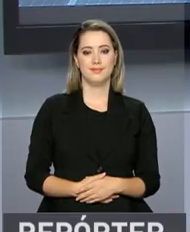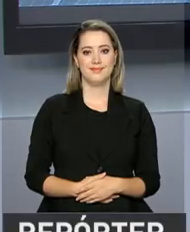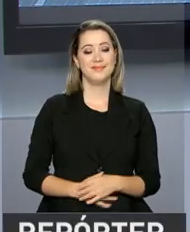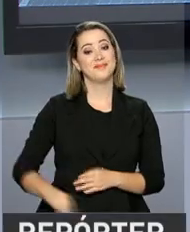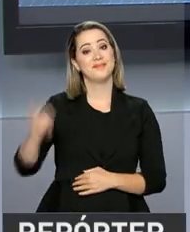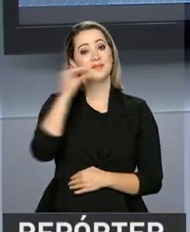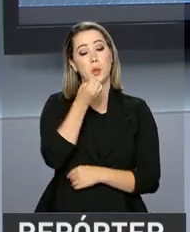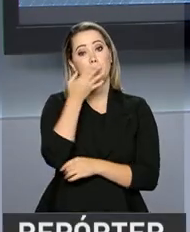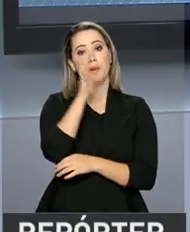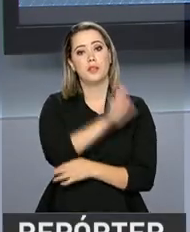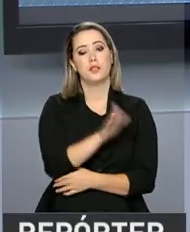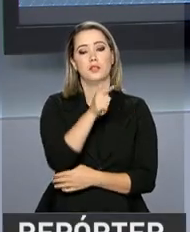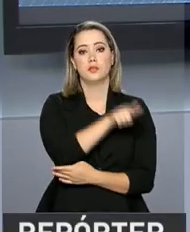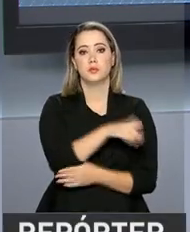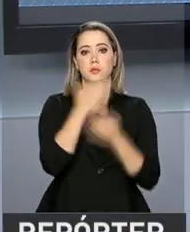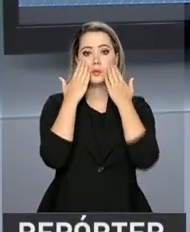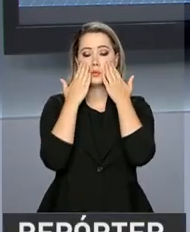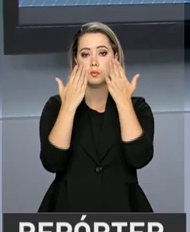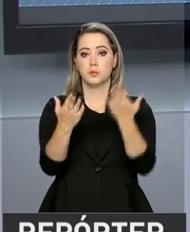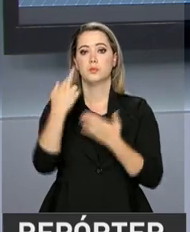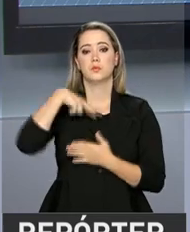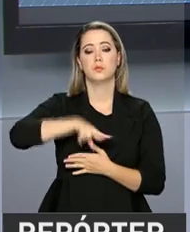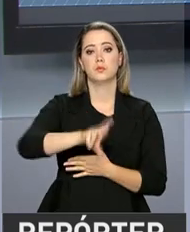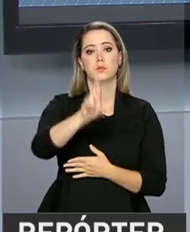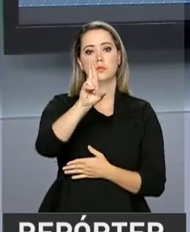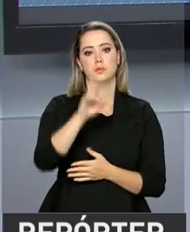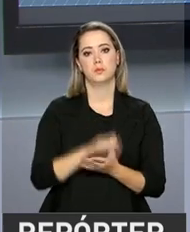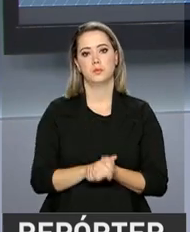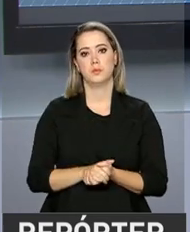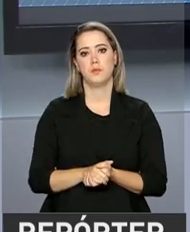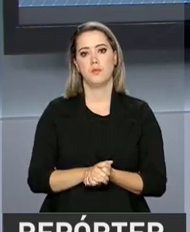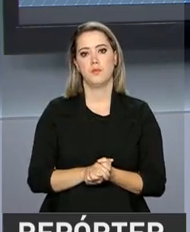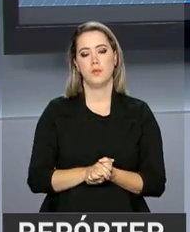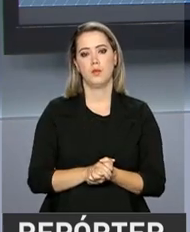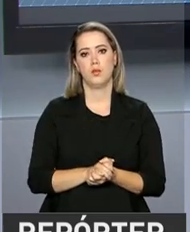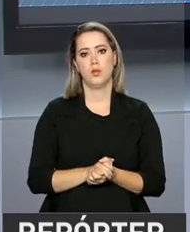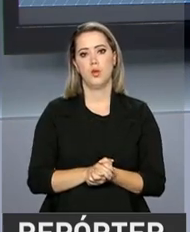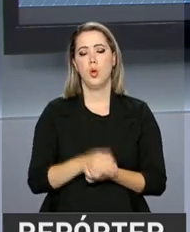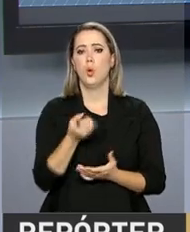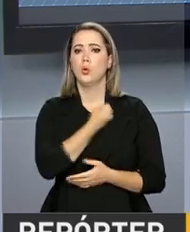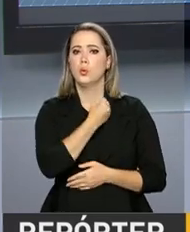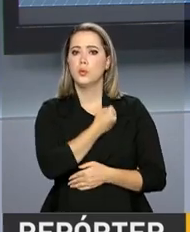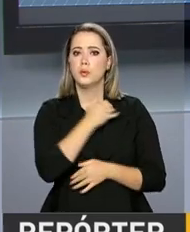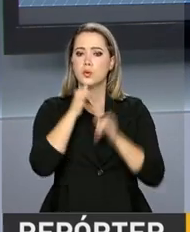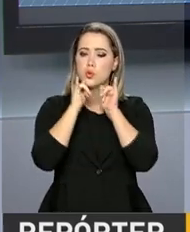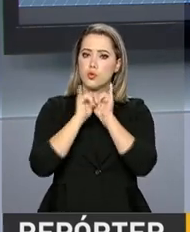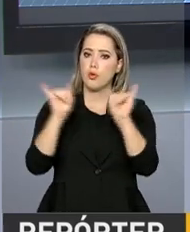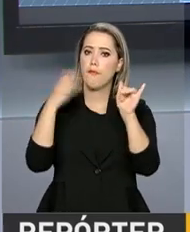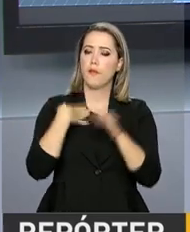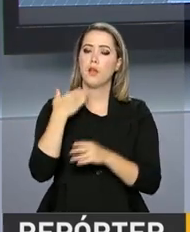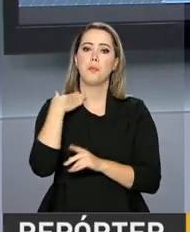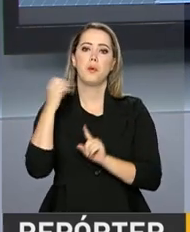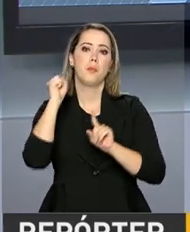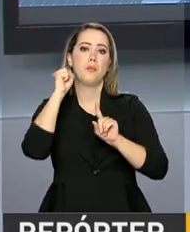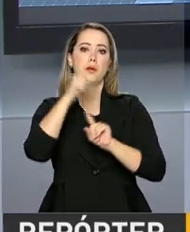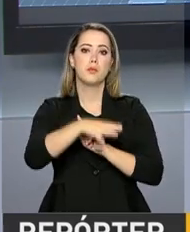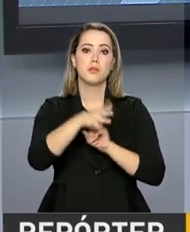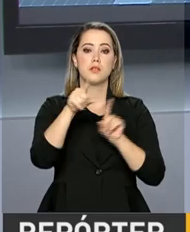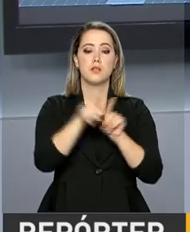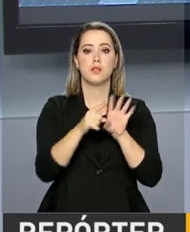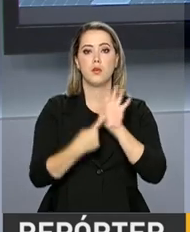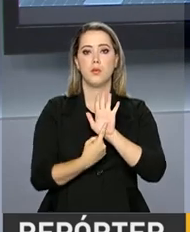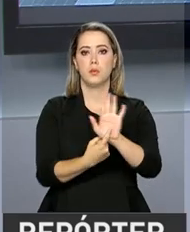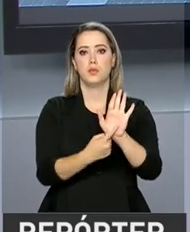Olá, boa tarde. Começa agora mais uma edição do Repórter NBR. Dados divulgados pelo Banco Central revelam que a taxa de juros